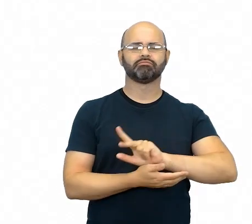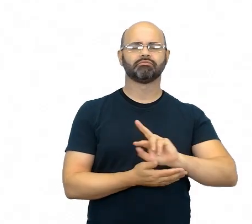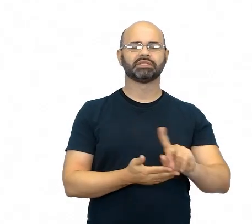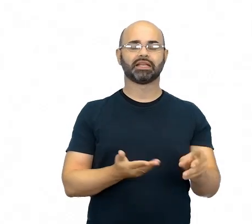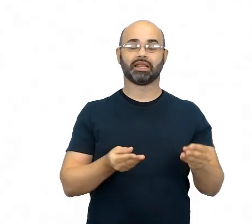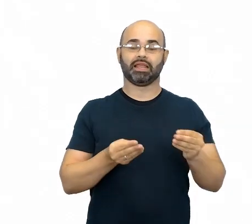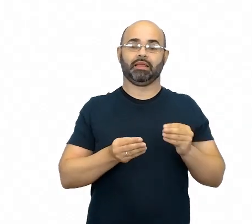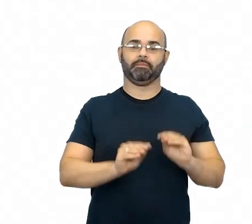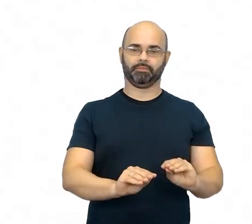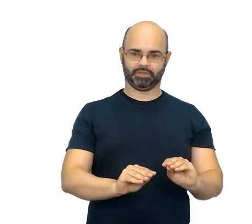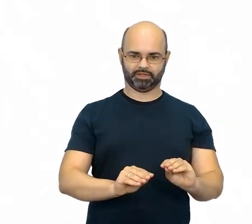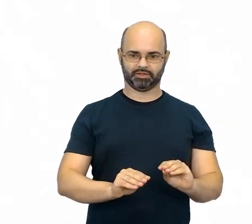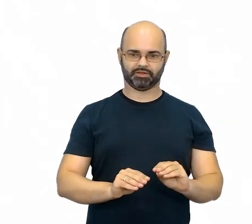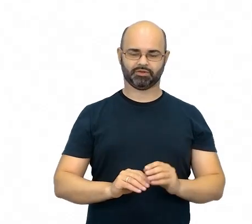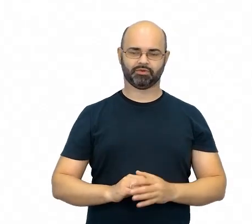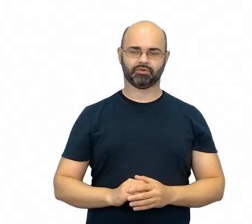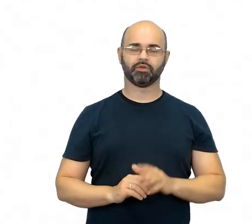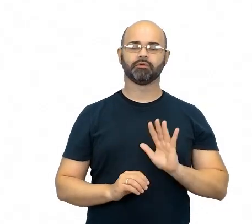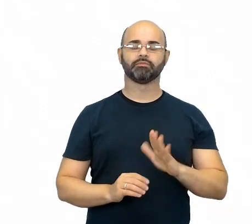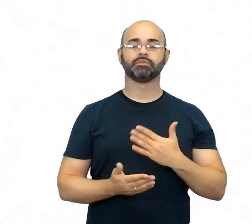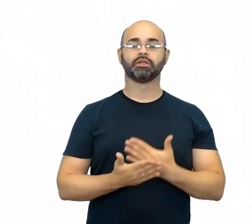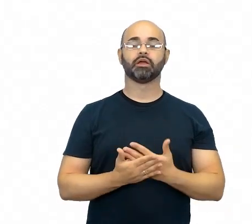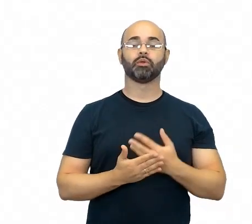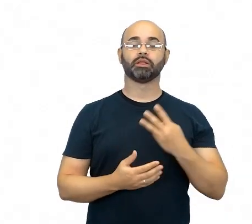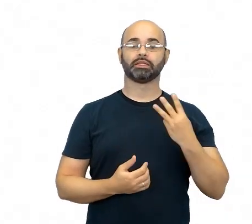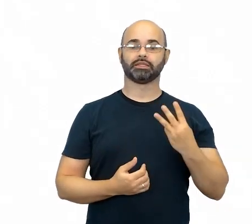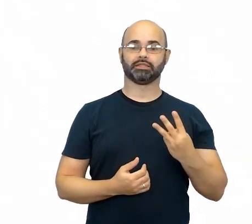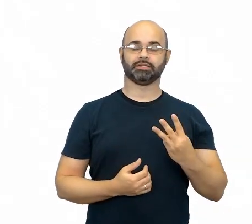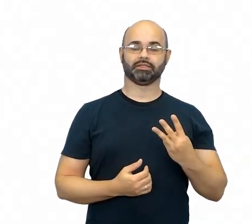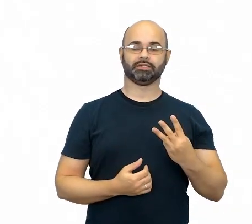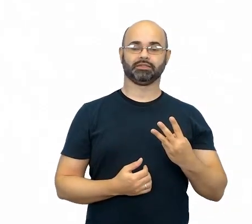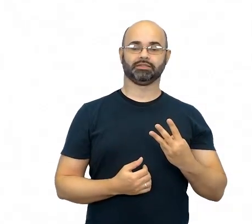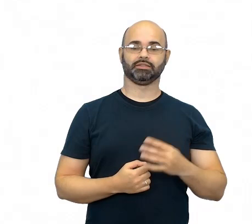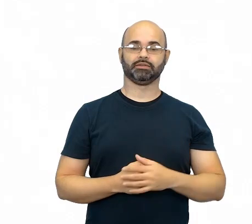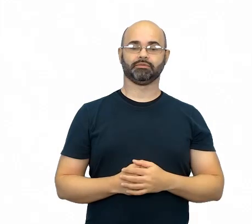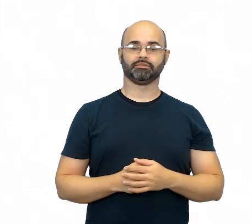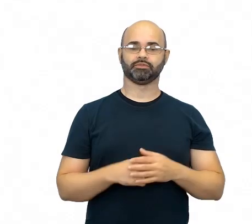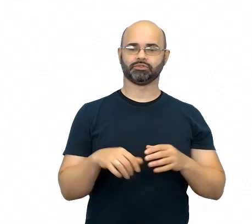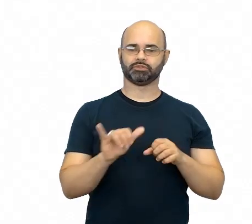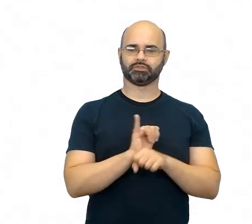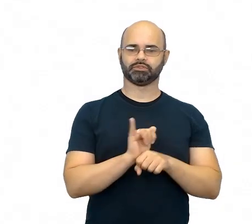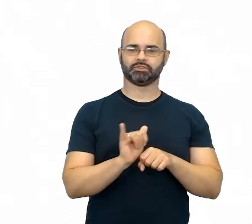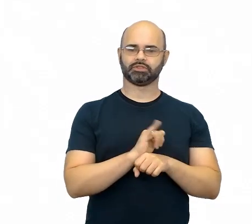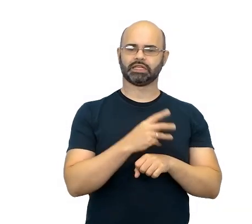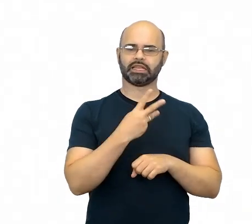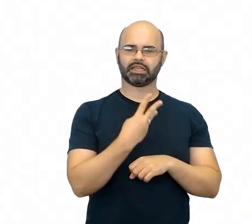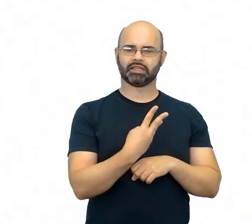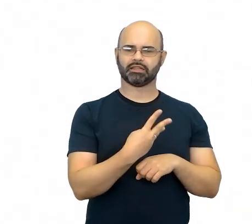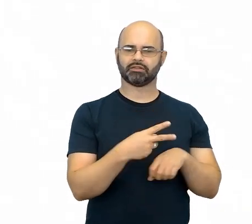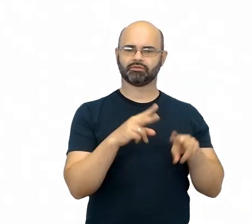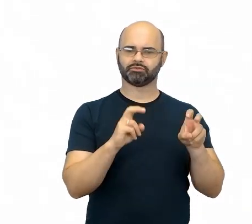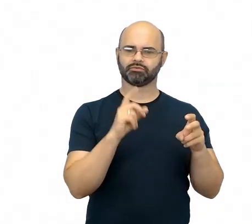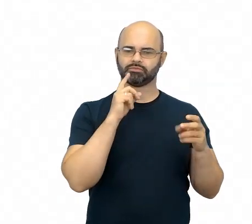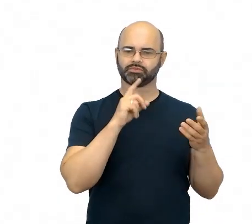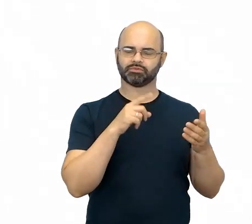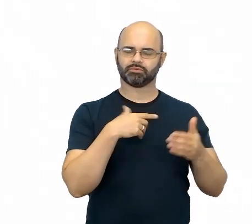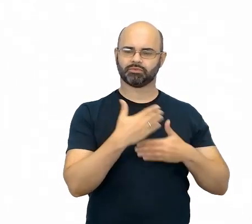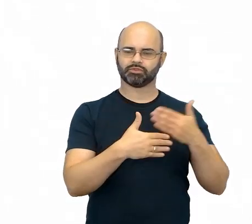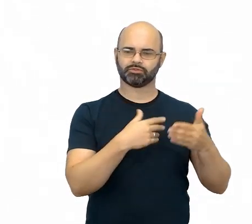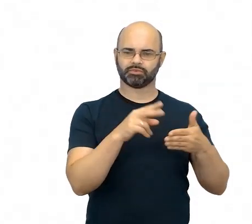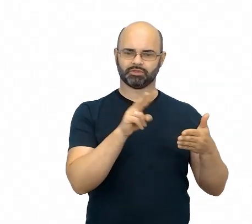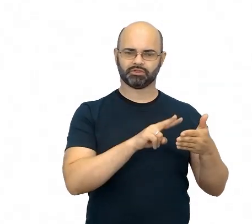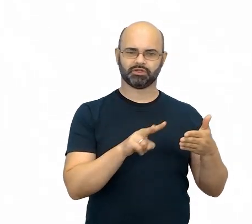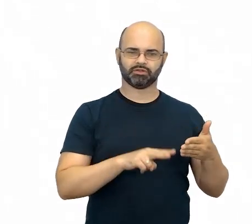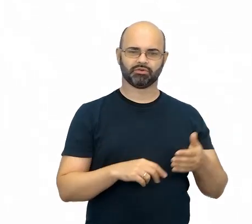Cabe ressaltar nessa aula 3 o emprego de diferentes estratégias e procedimentos leitores.